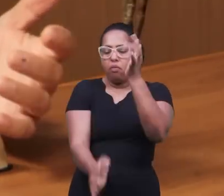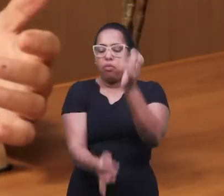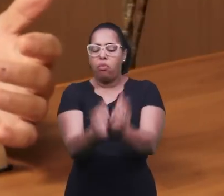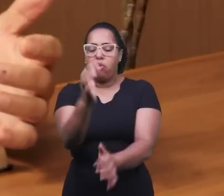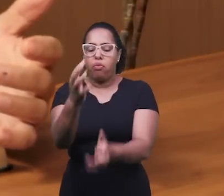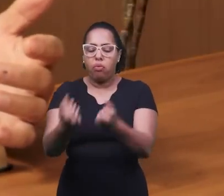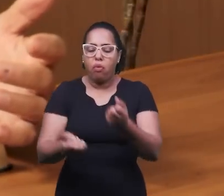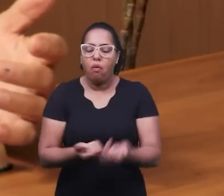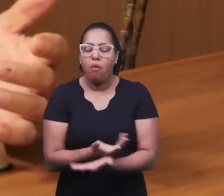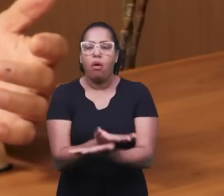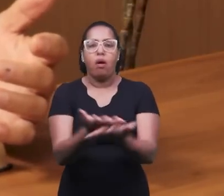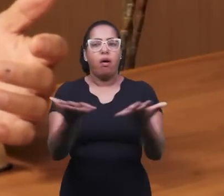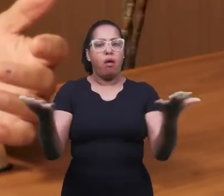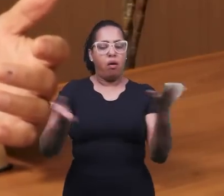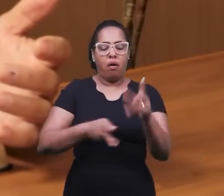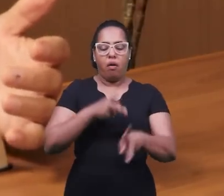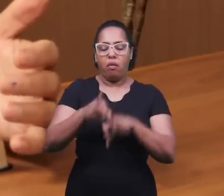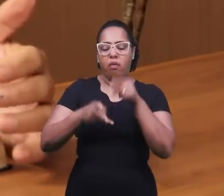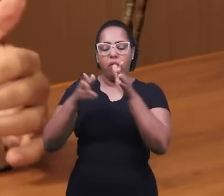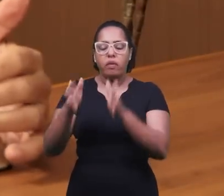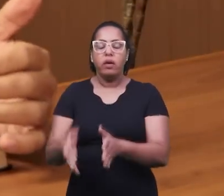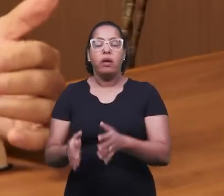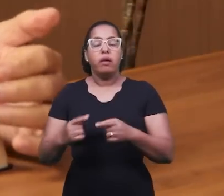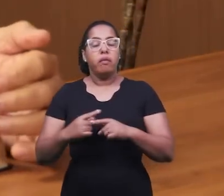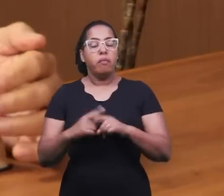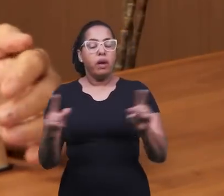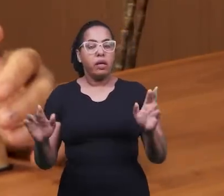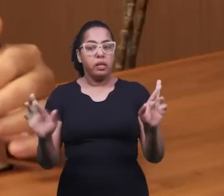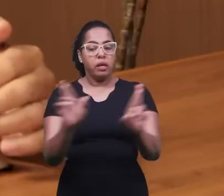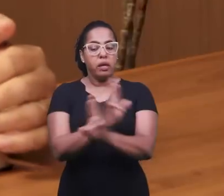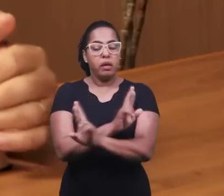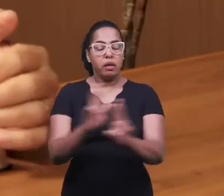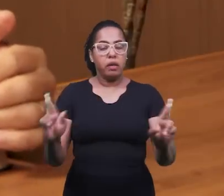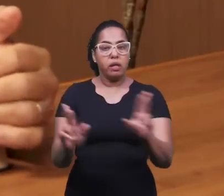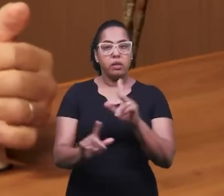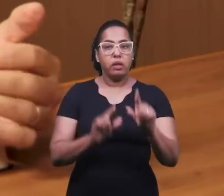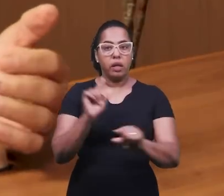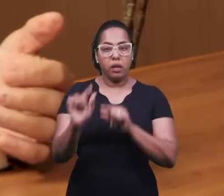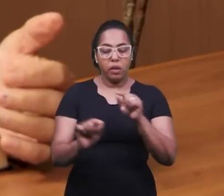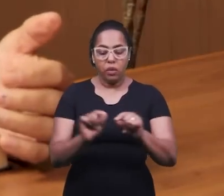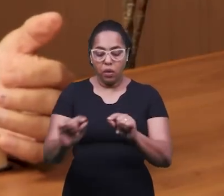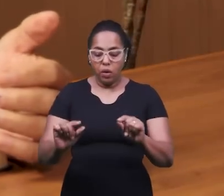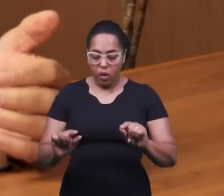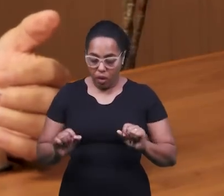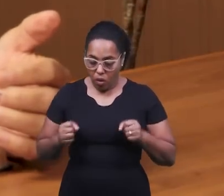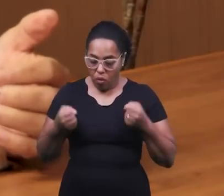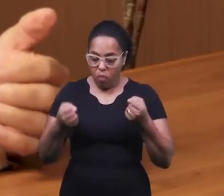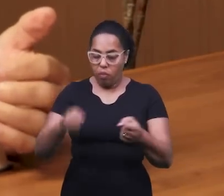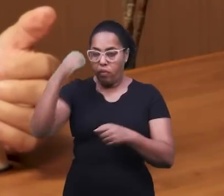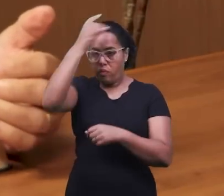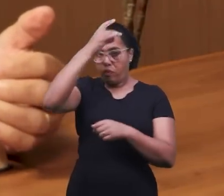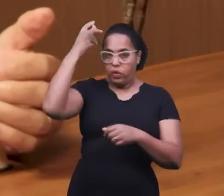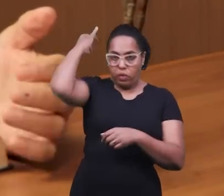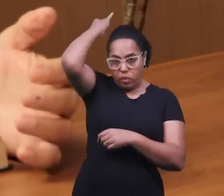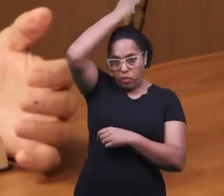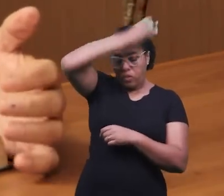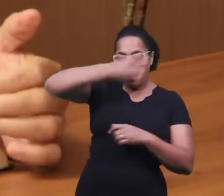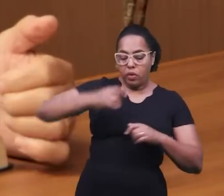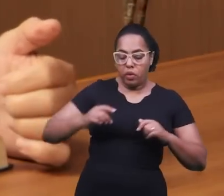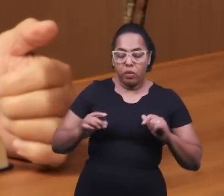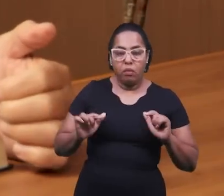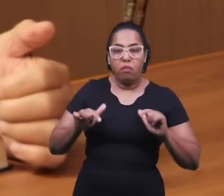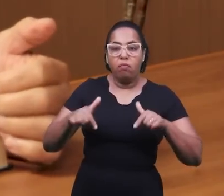né, sobre a igreja. E isso está relacionado a esse poderoso derramamento do Espírito Santo sobre a igreja